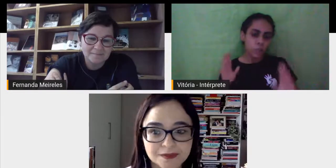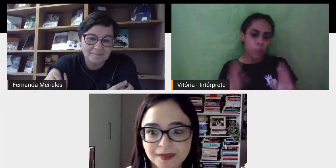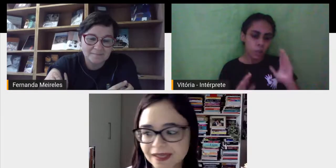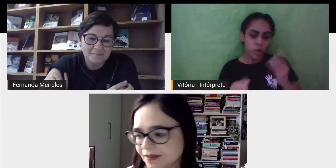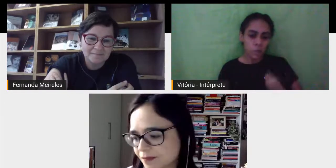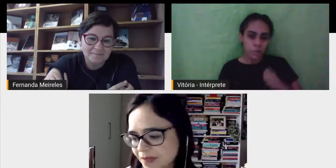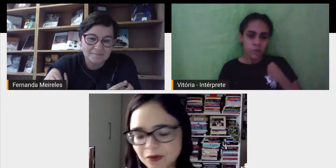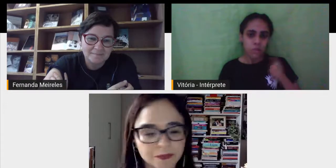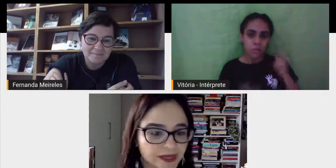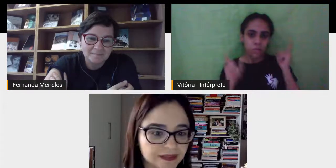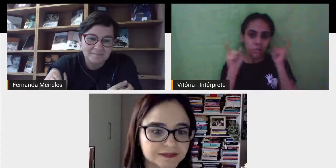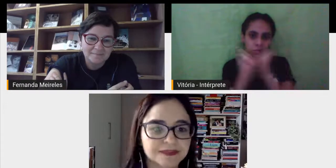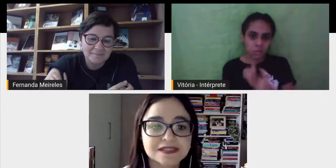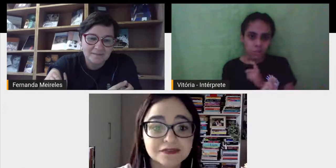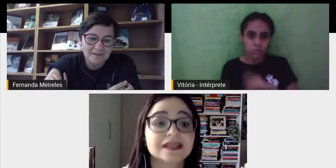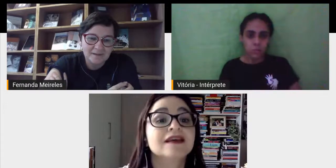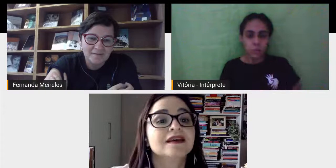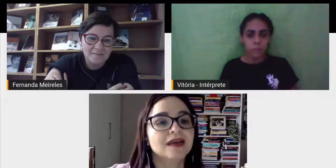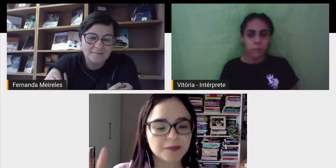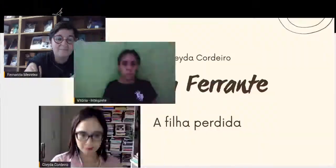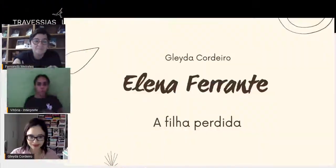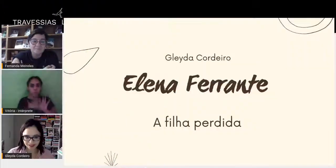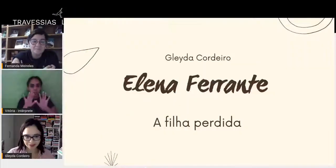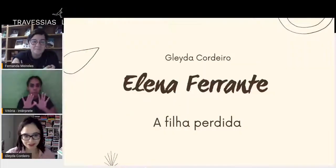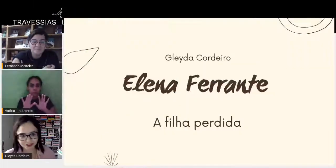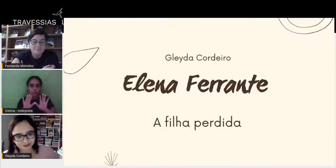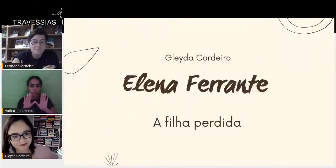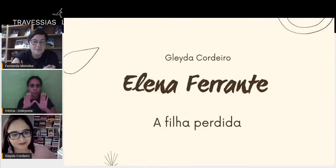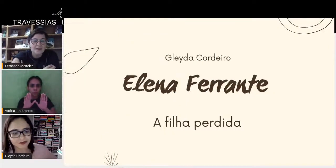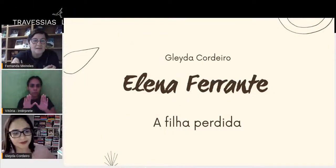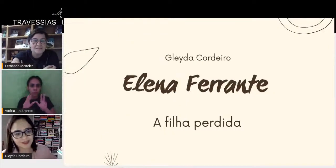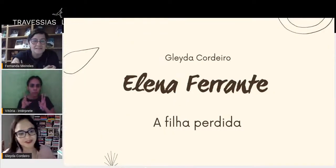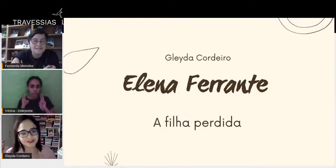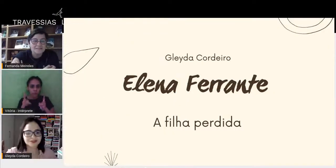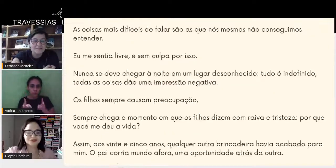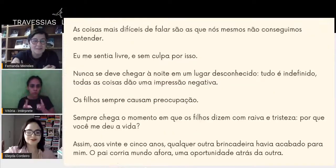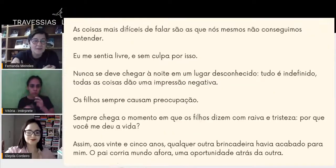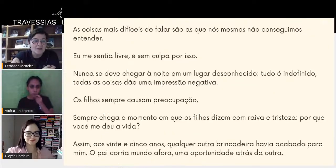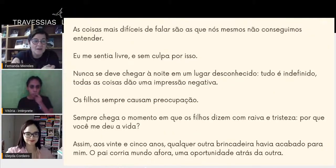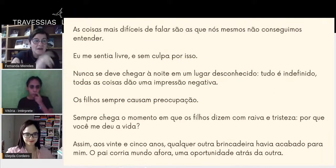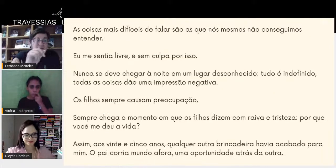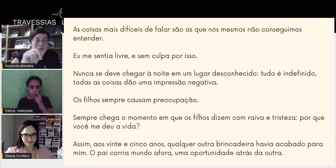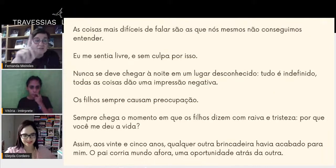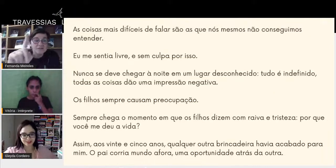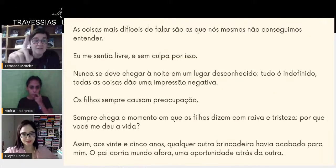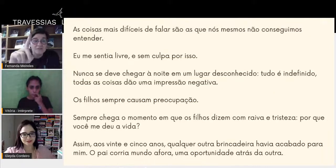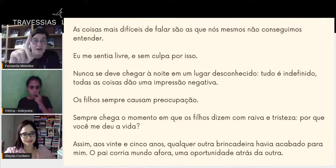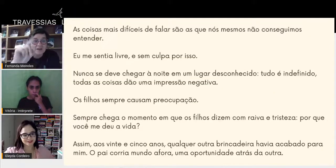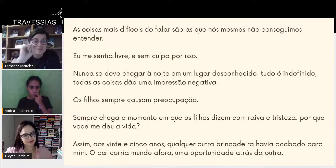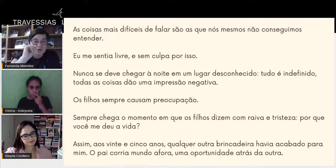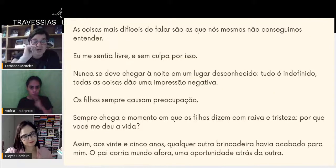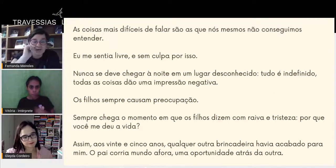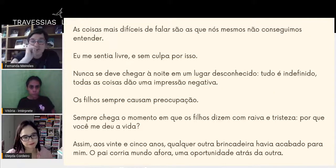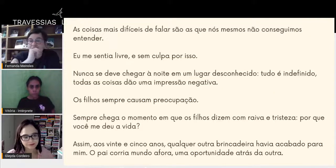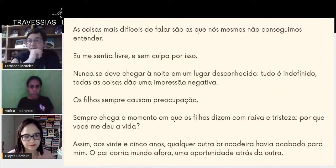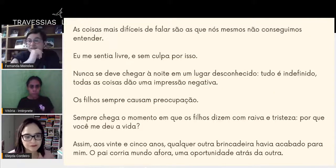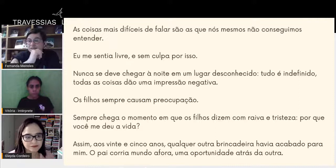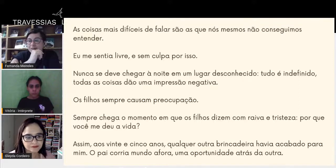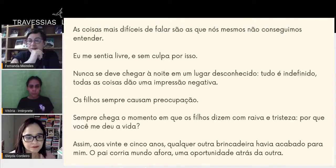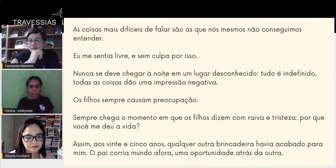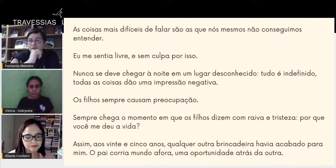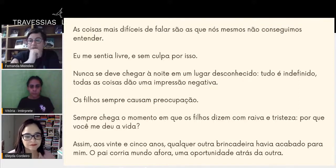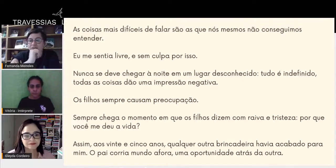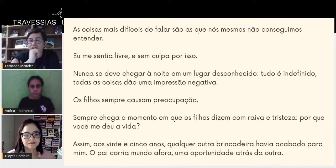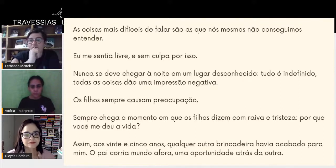uma coisa bem complicada. Mas, enfim, é pra pensar, gente. Estou aqui deixando... Inclusive, só assim,